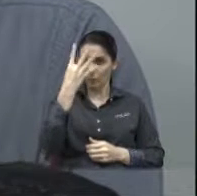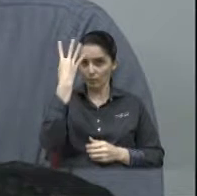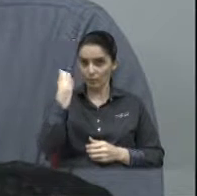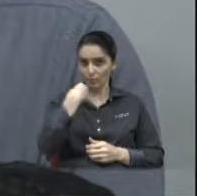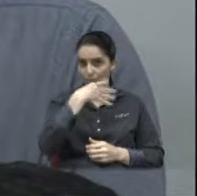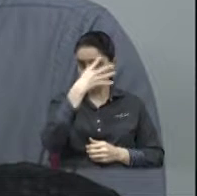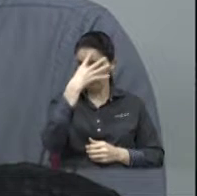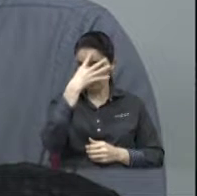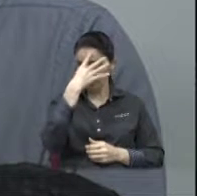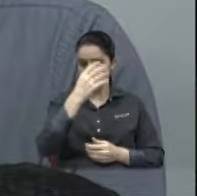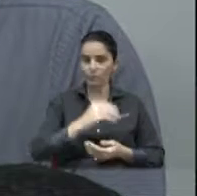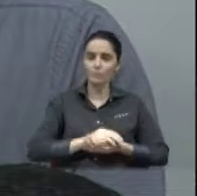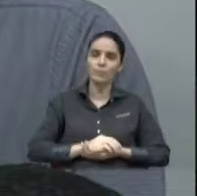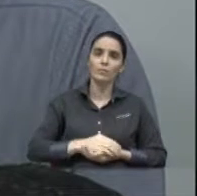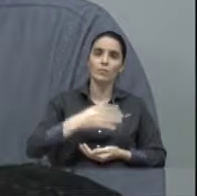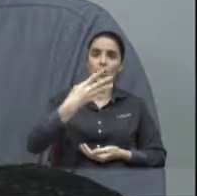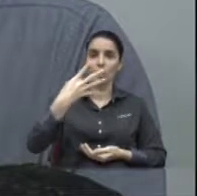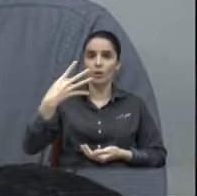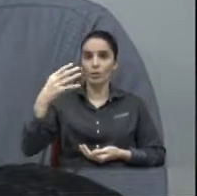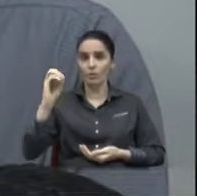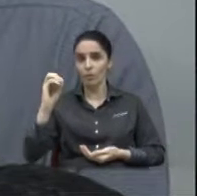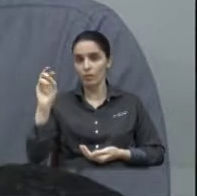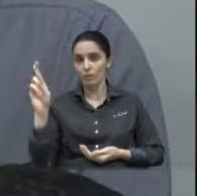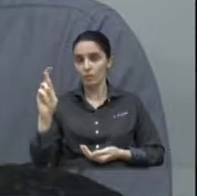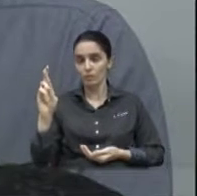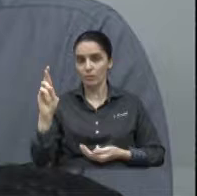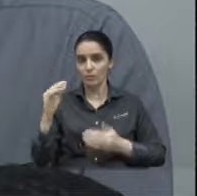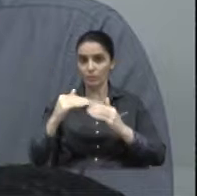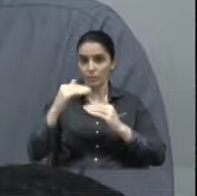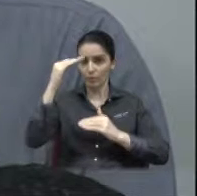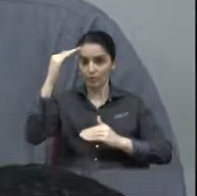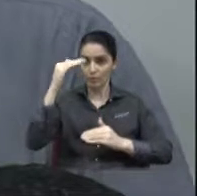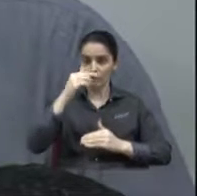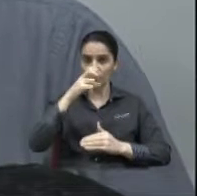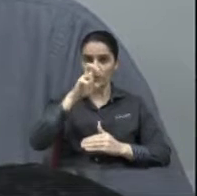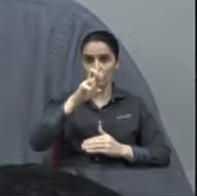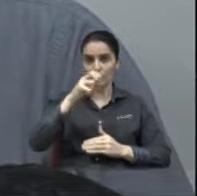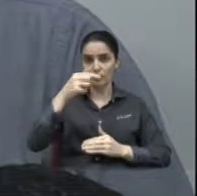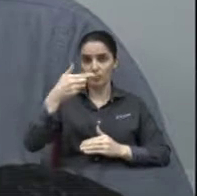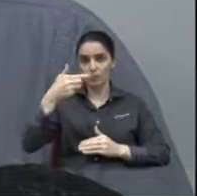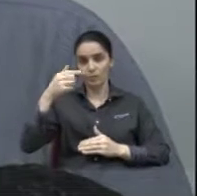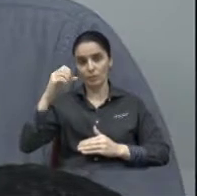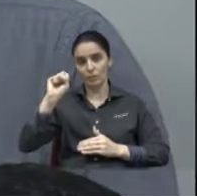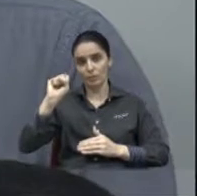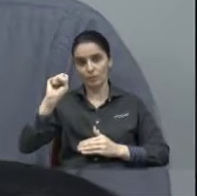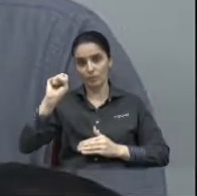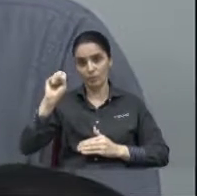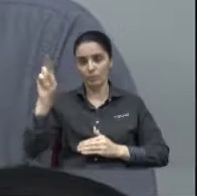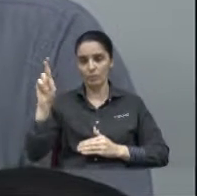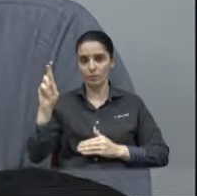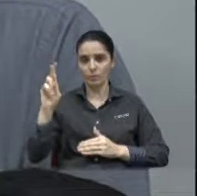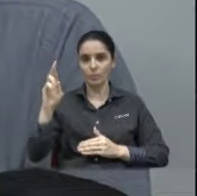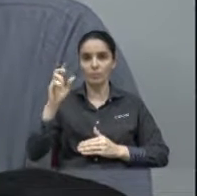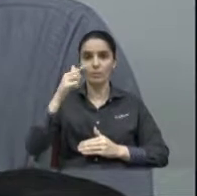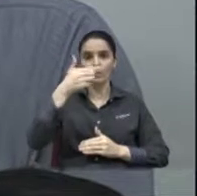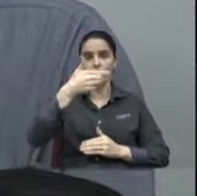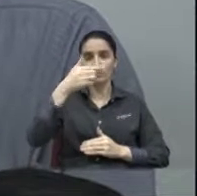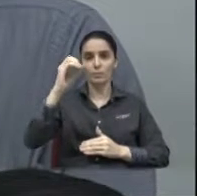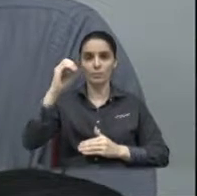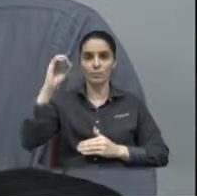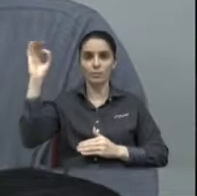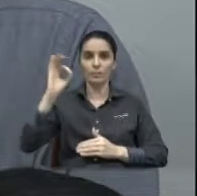R$ 440. Ele vai para 528, 20% de aumento. Aquele que está fazendo